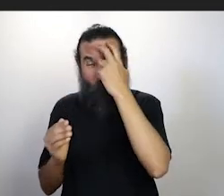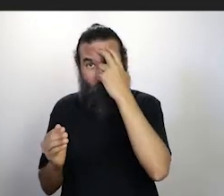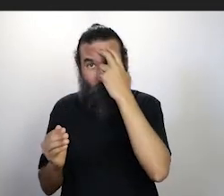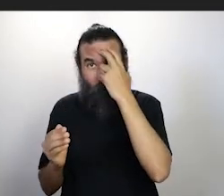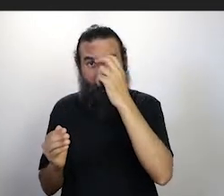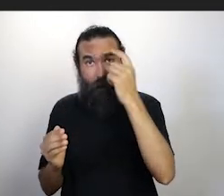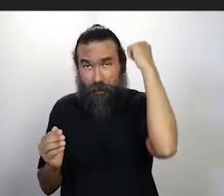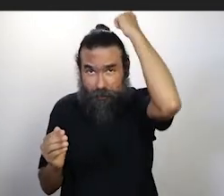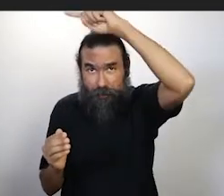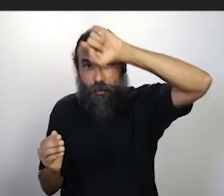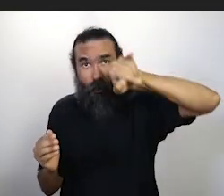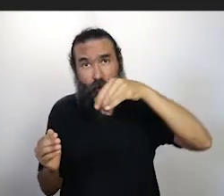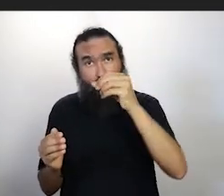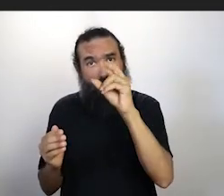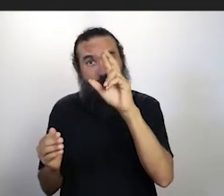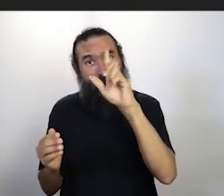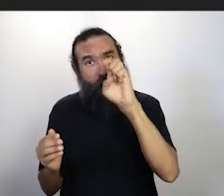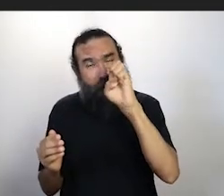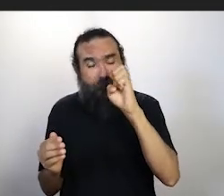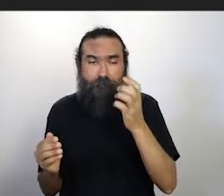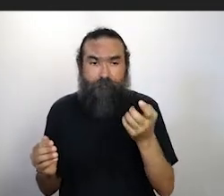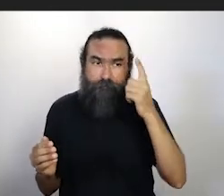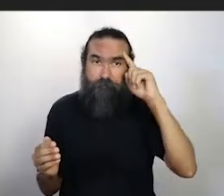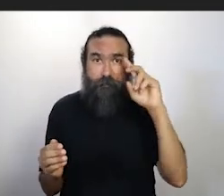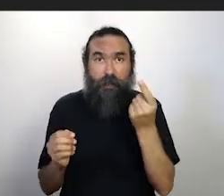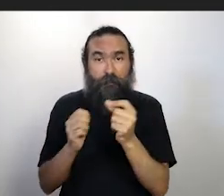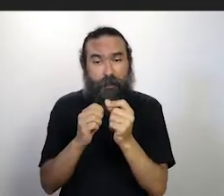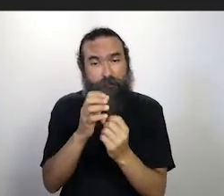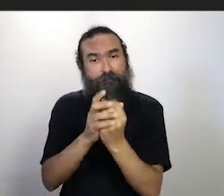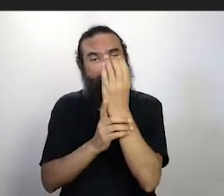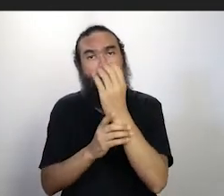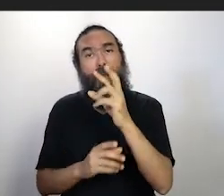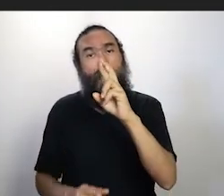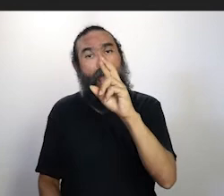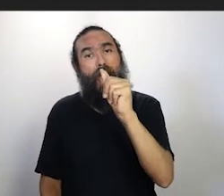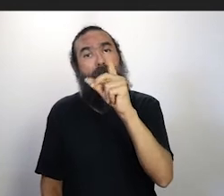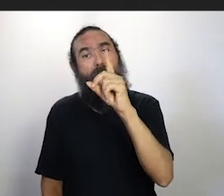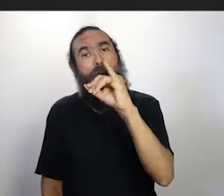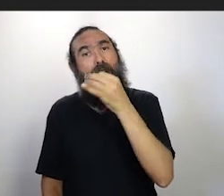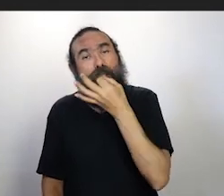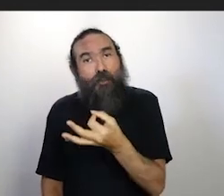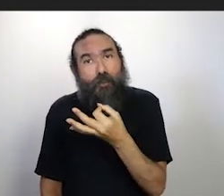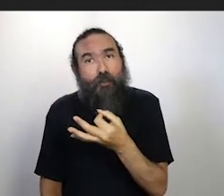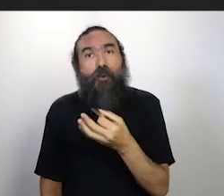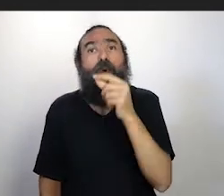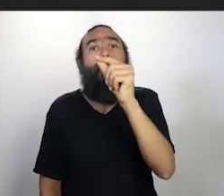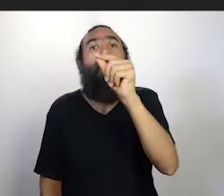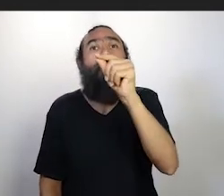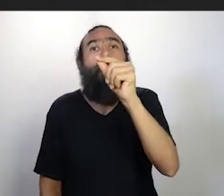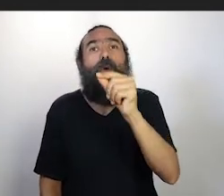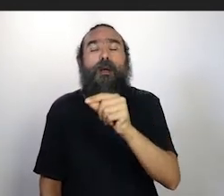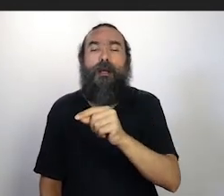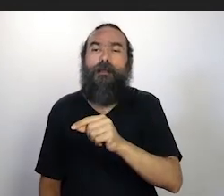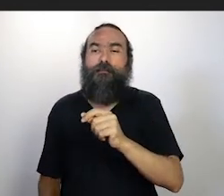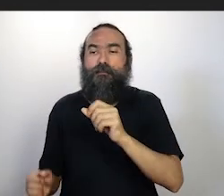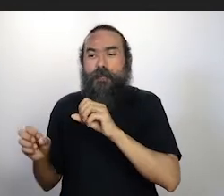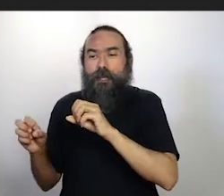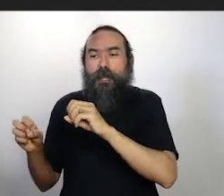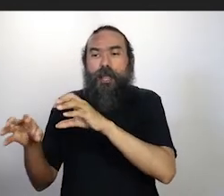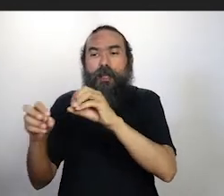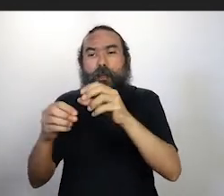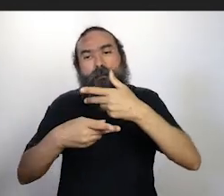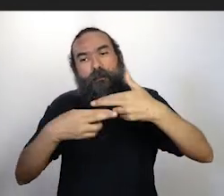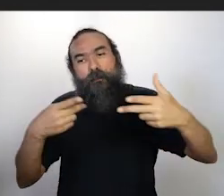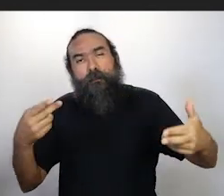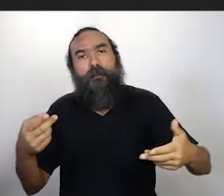foi criada essa rádio comunitária com uma proposta de ser uma rádio educacional. A ideia de que traga,